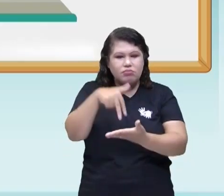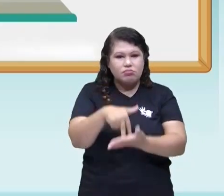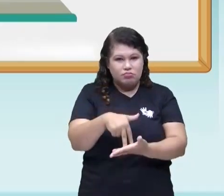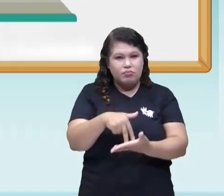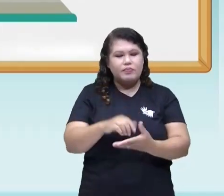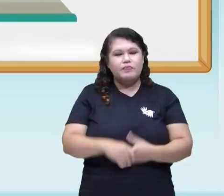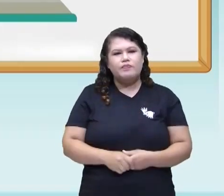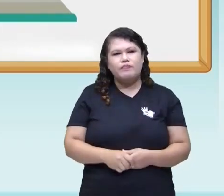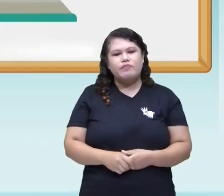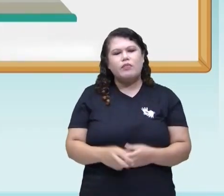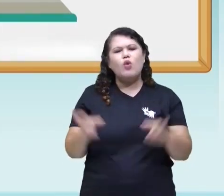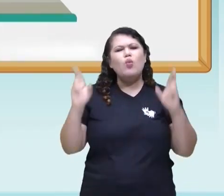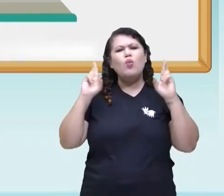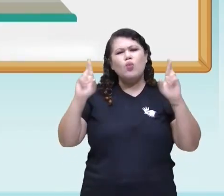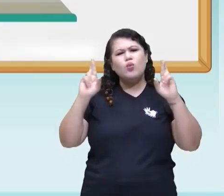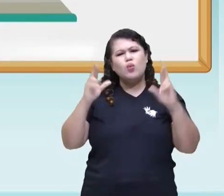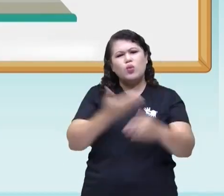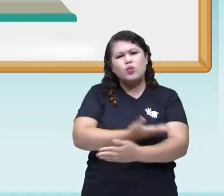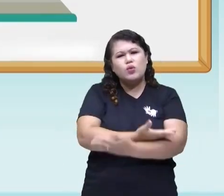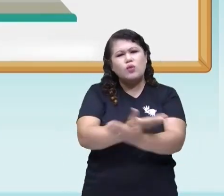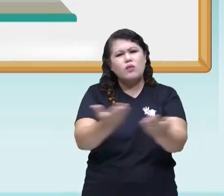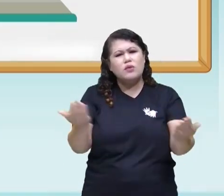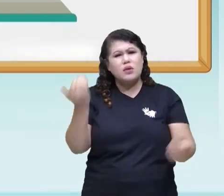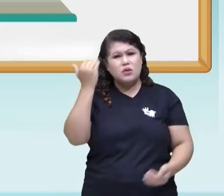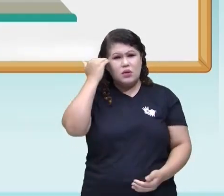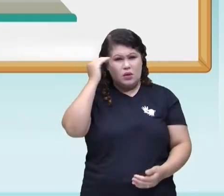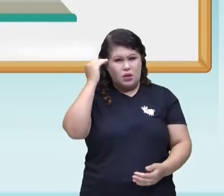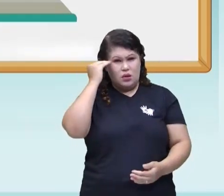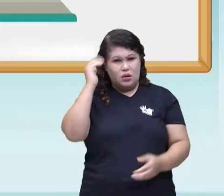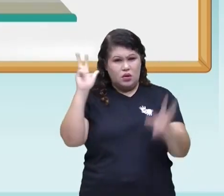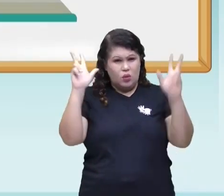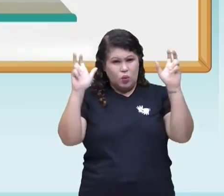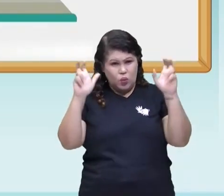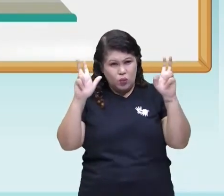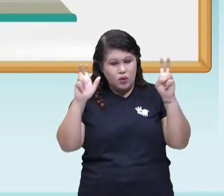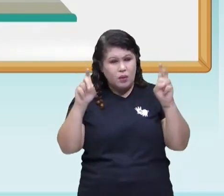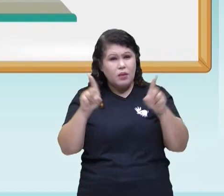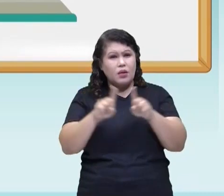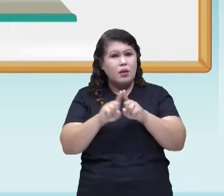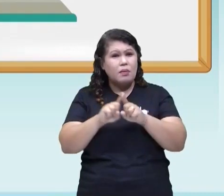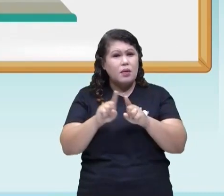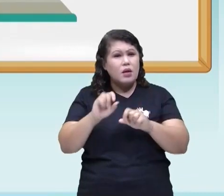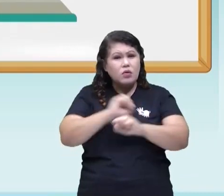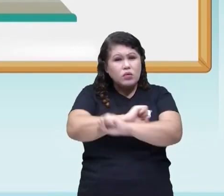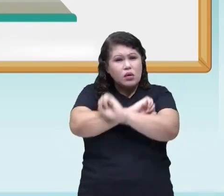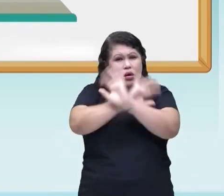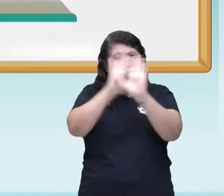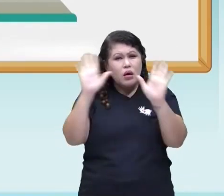espero que todos vocês tenham entendido, tenham compreendido o nosso conteúdo de